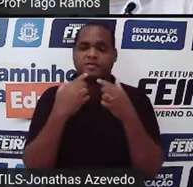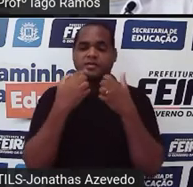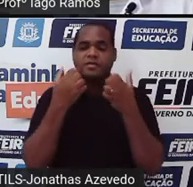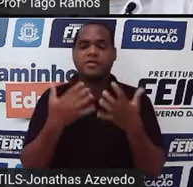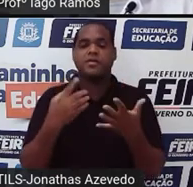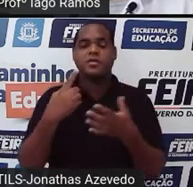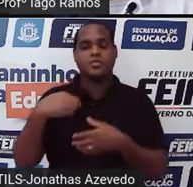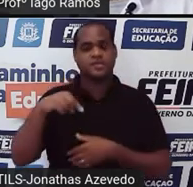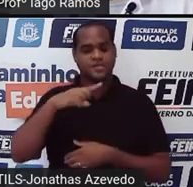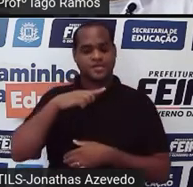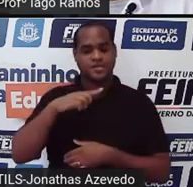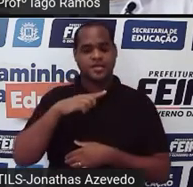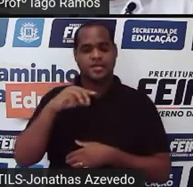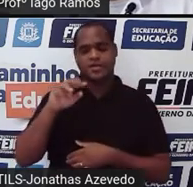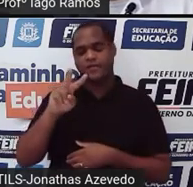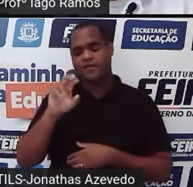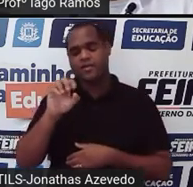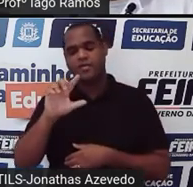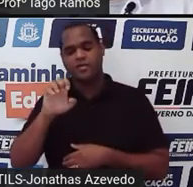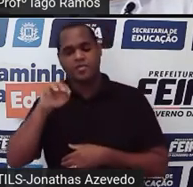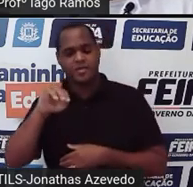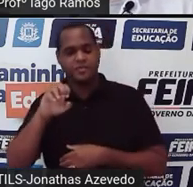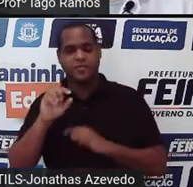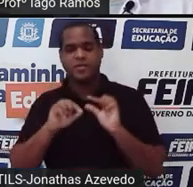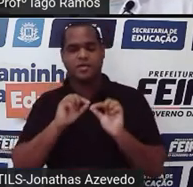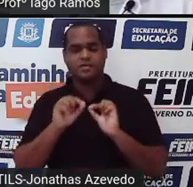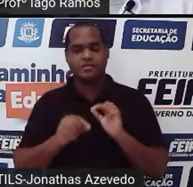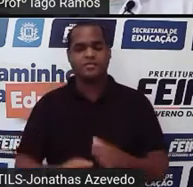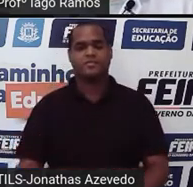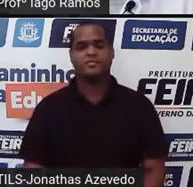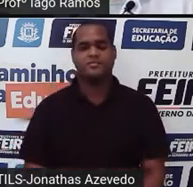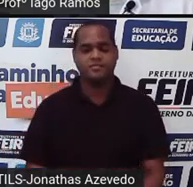para nós O que é essa medida chamada Volume 1